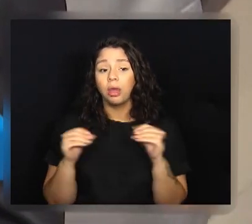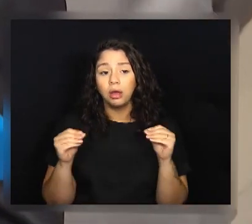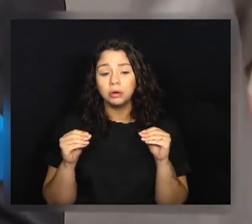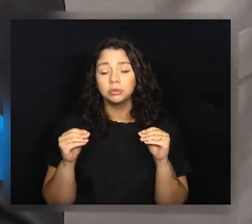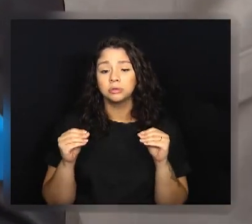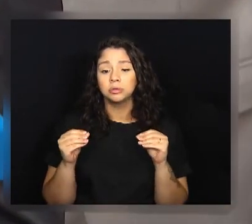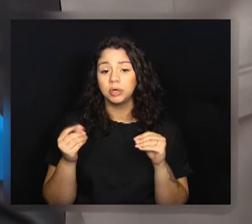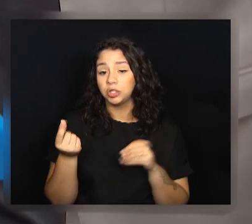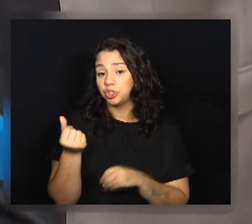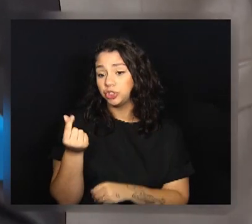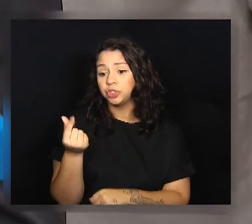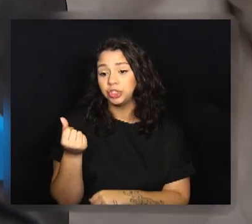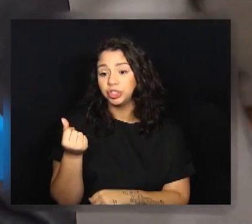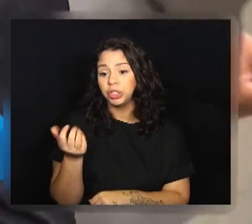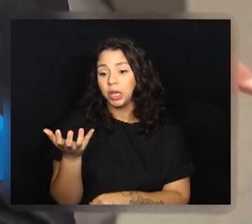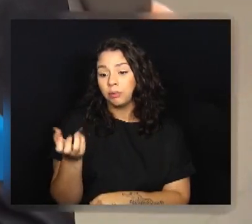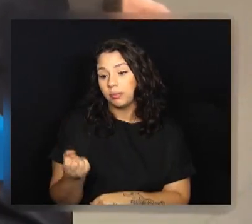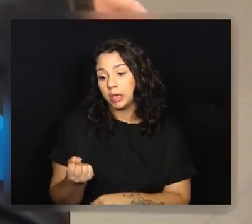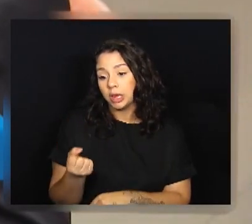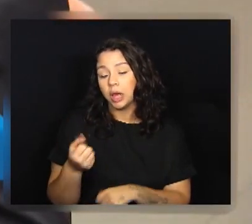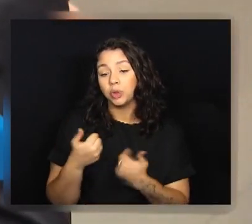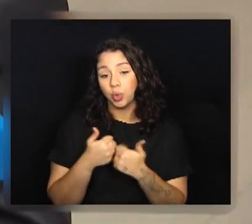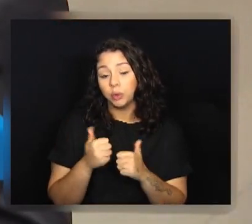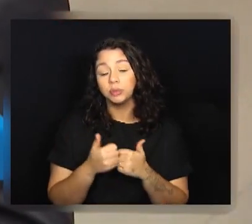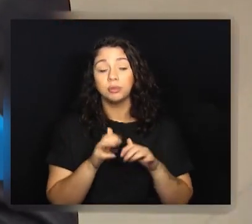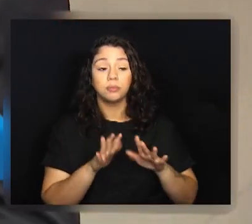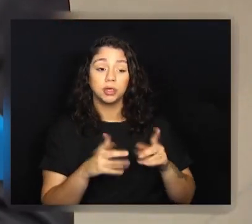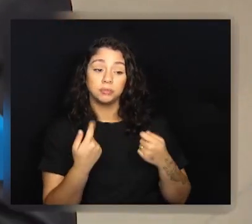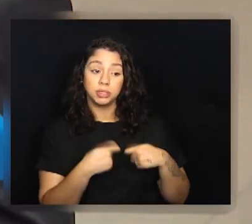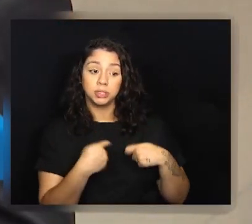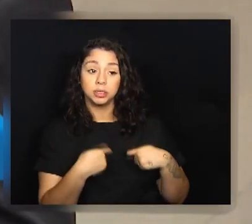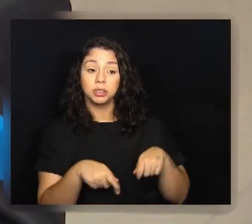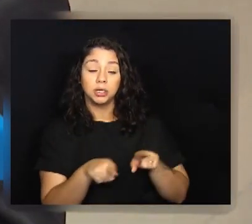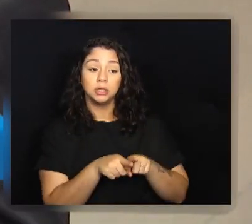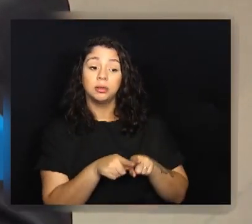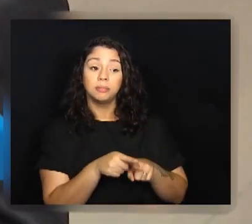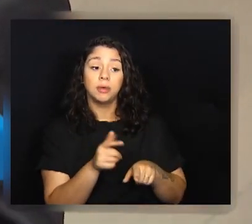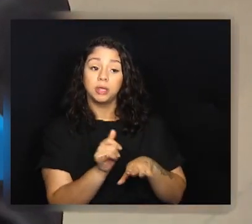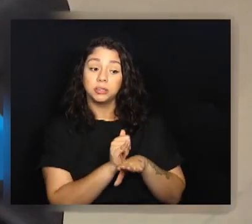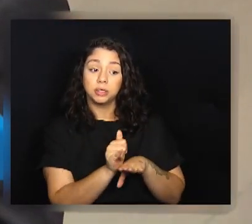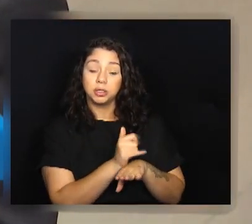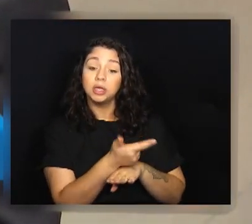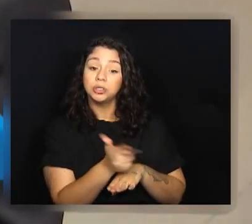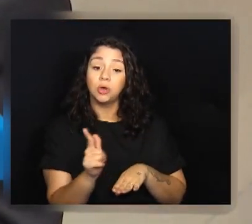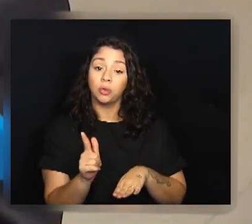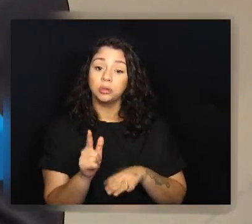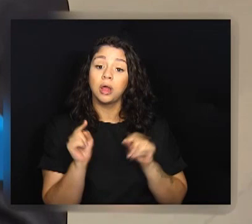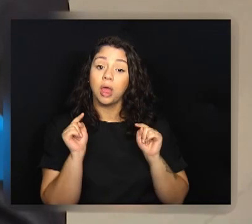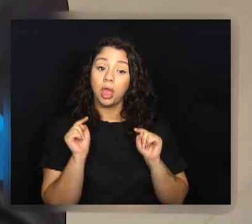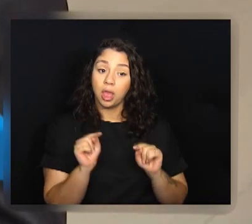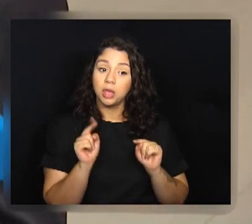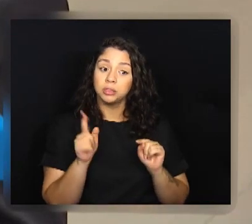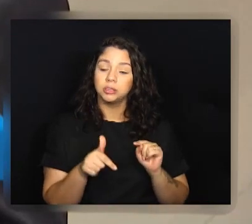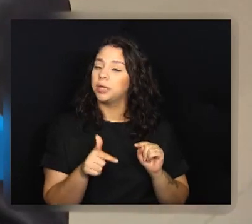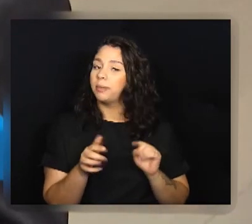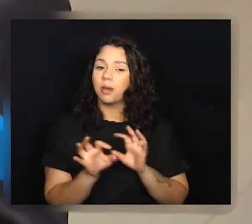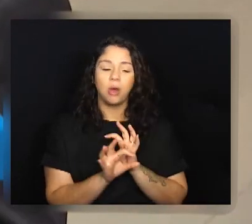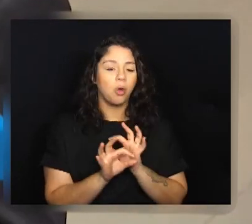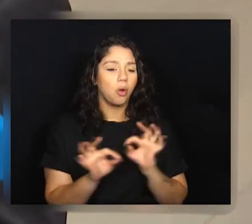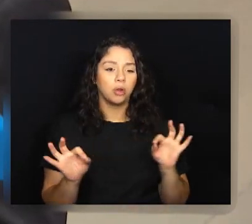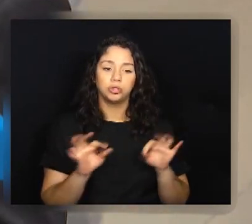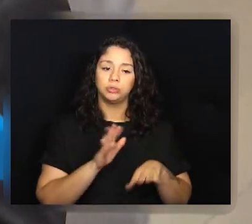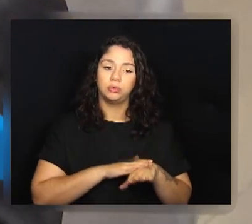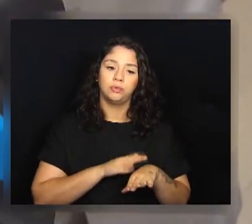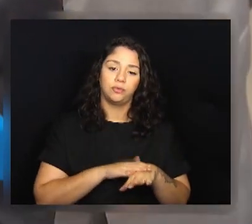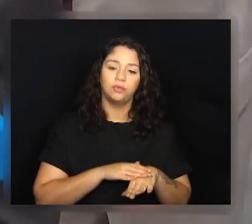recebimento em espécie nos ônibus, é preciso dar alternativa. E, sem dúvida, essa é uma excelente alternativa